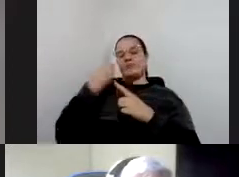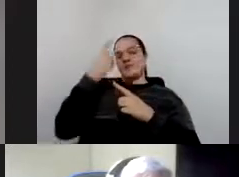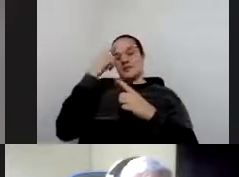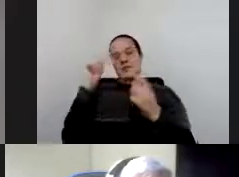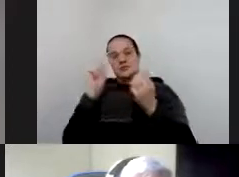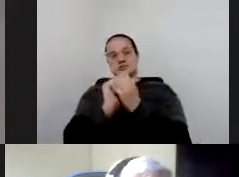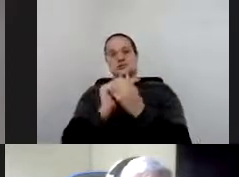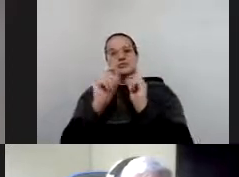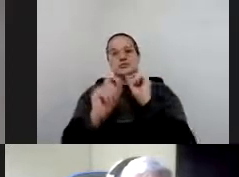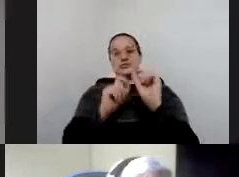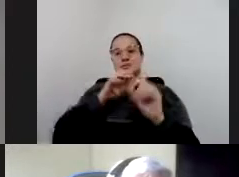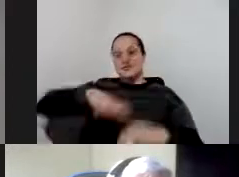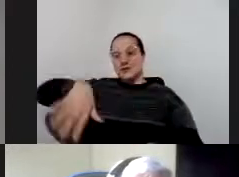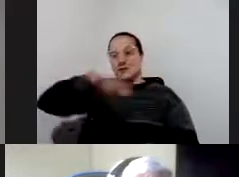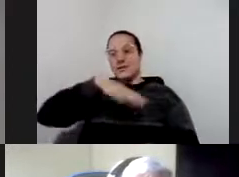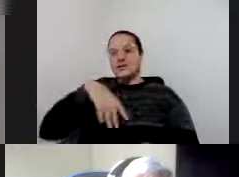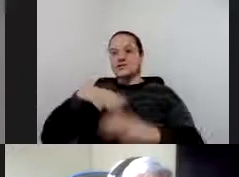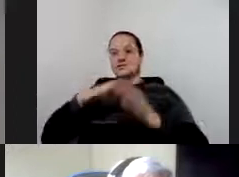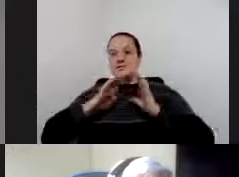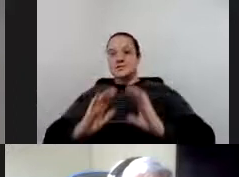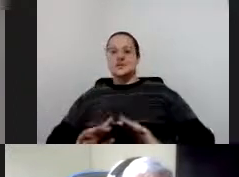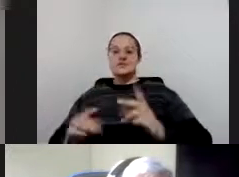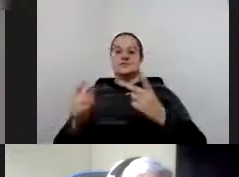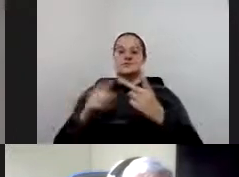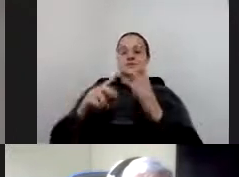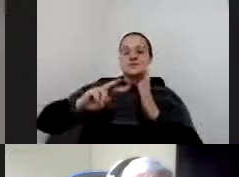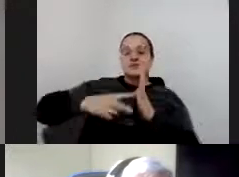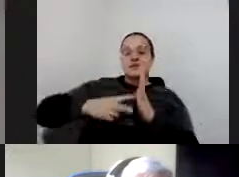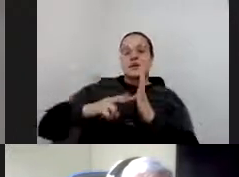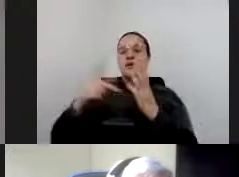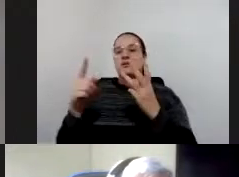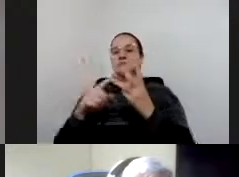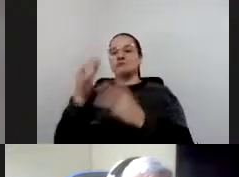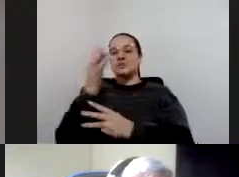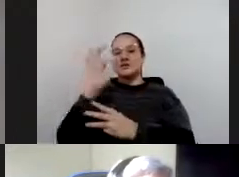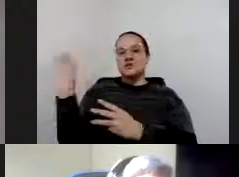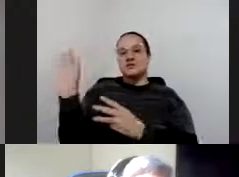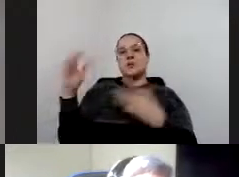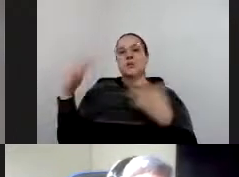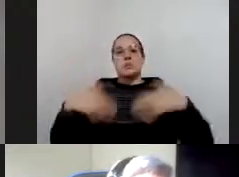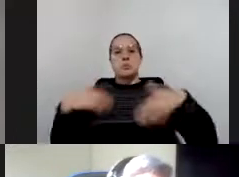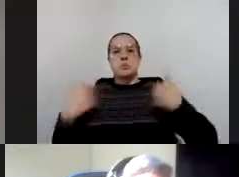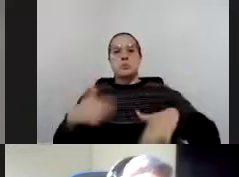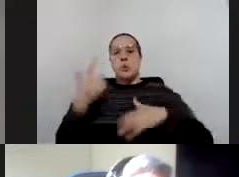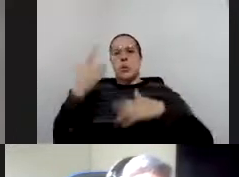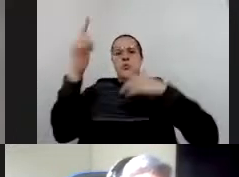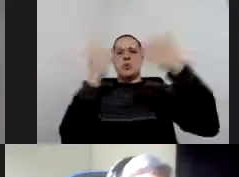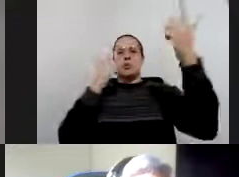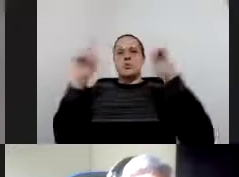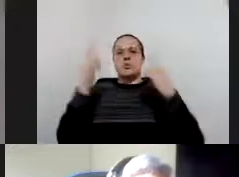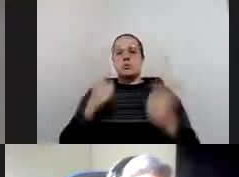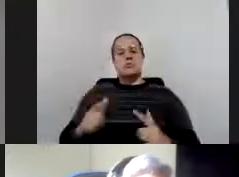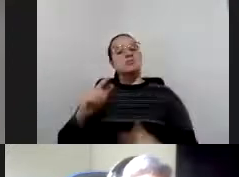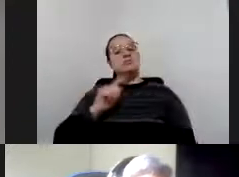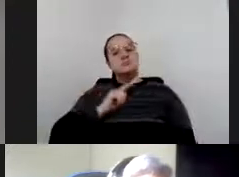Cidadania, com as centrais sindicais, os sindicatos, as federações, a realização de outros eventos semelhantes, né? Talvez um